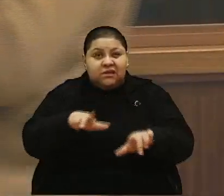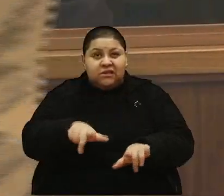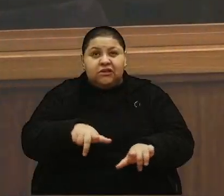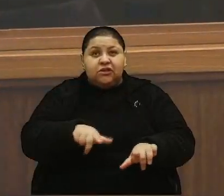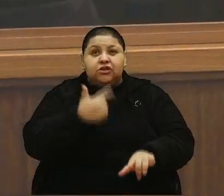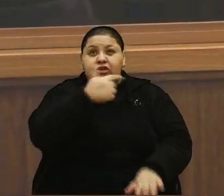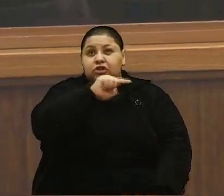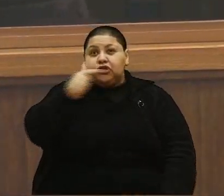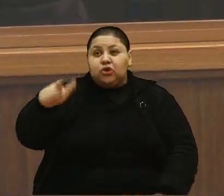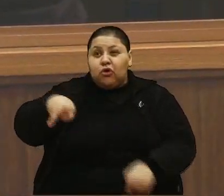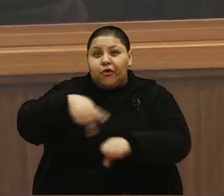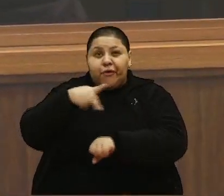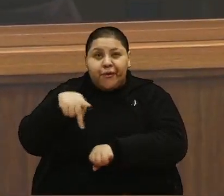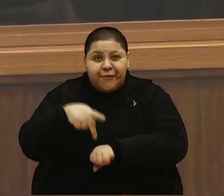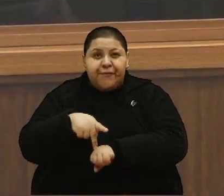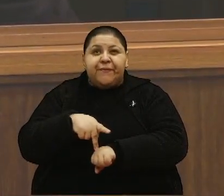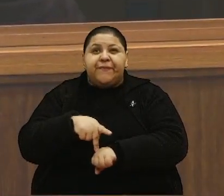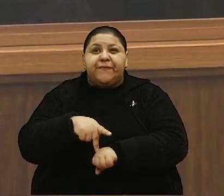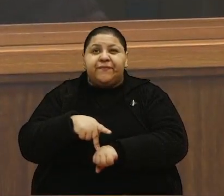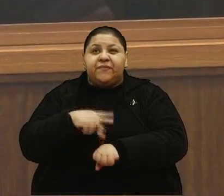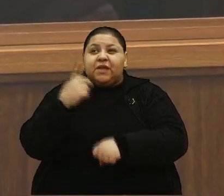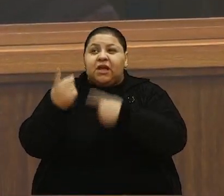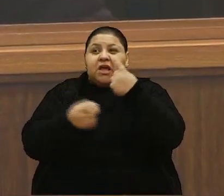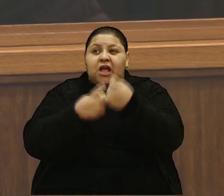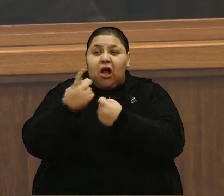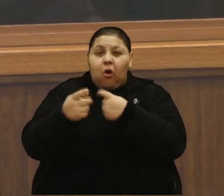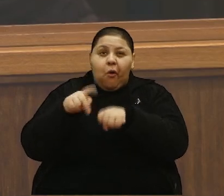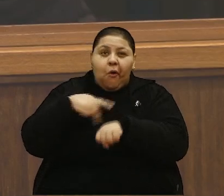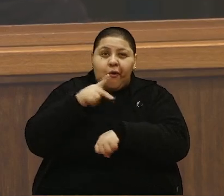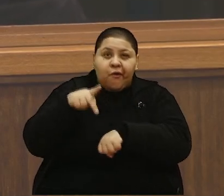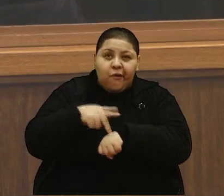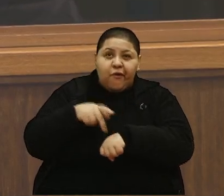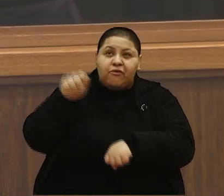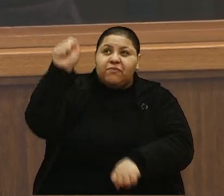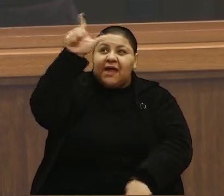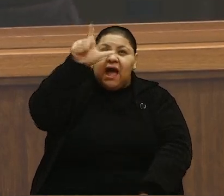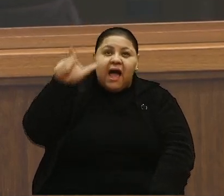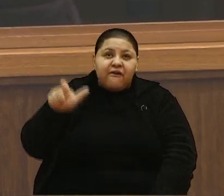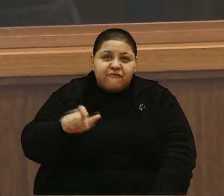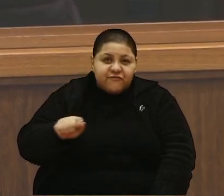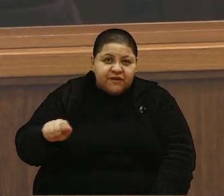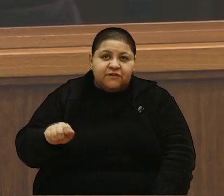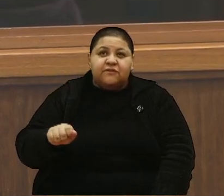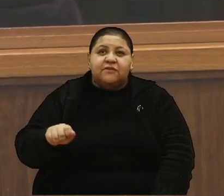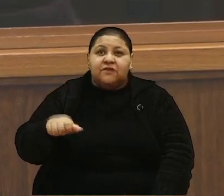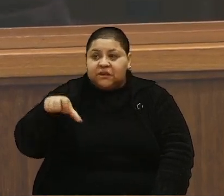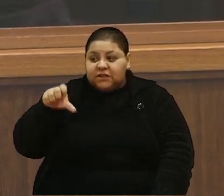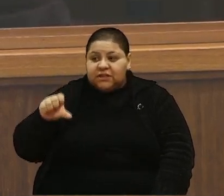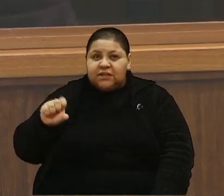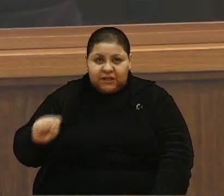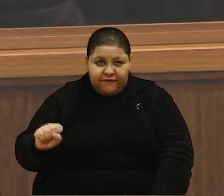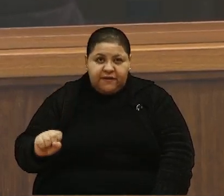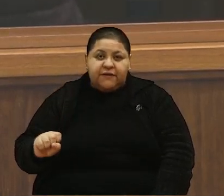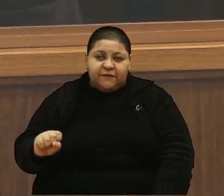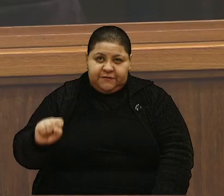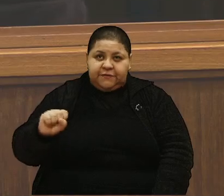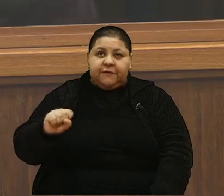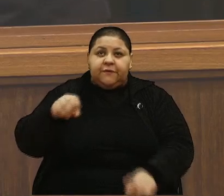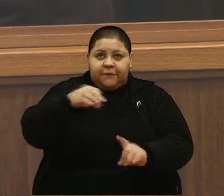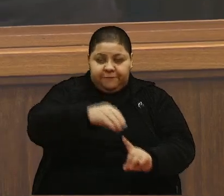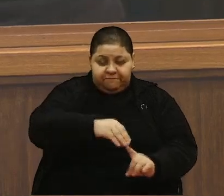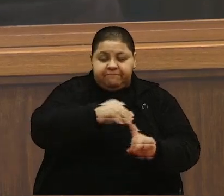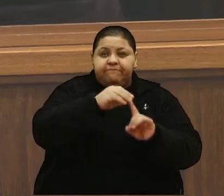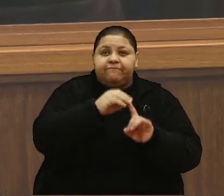outros países, especialmente alguns países na África, né? Na África subsaariana, principalmente,